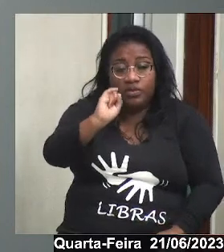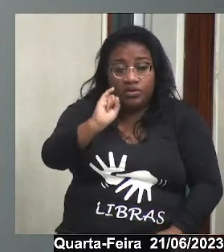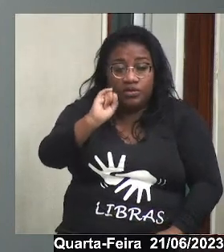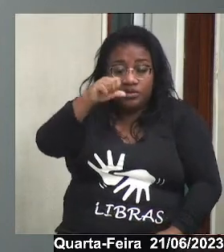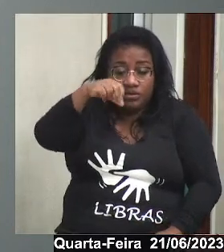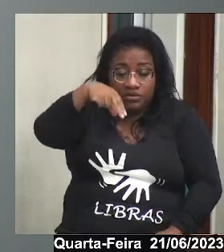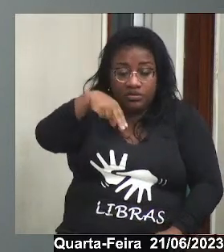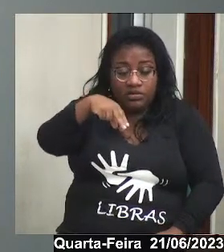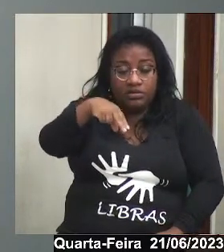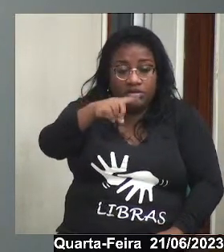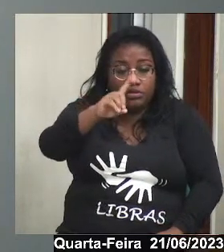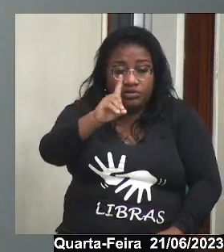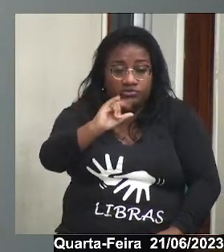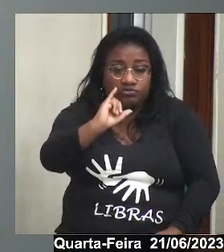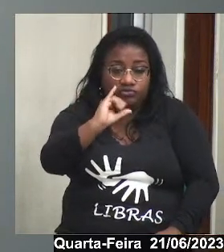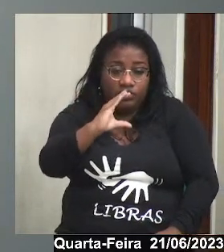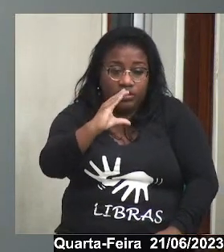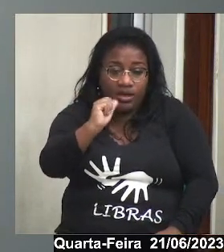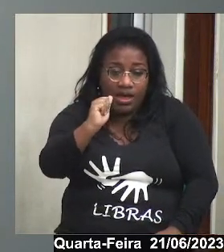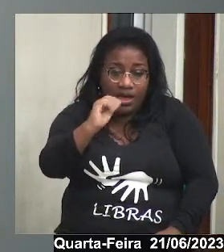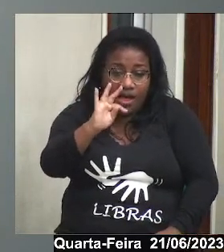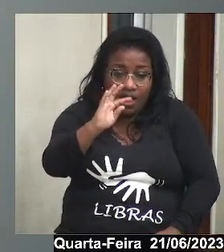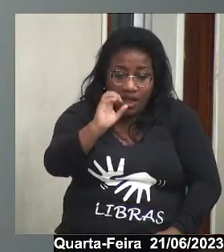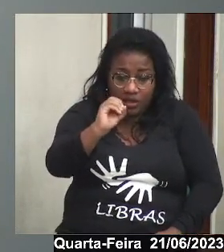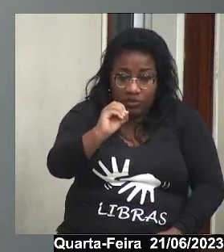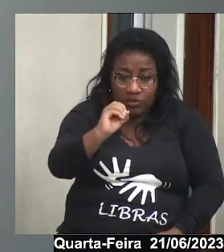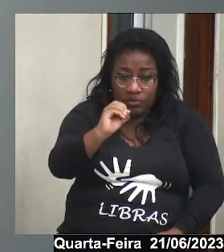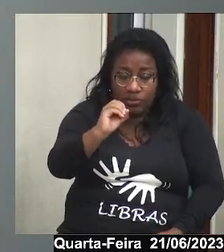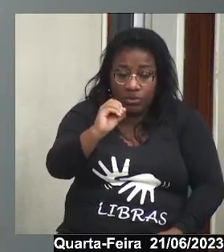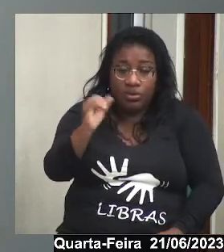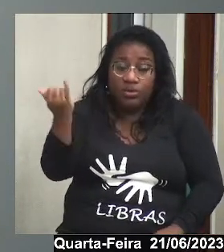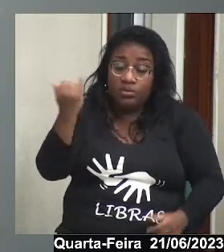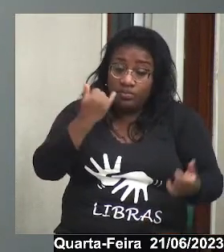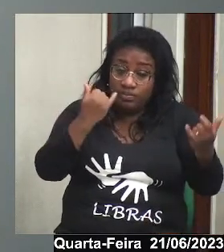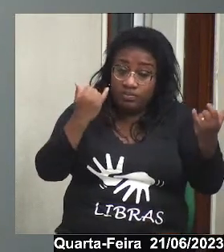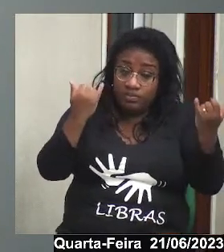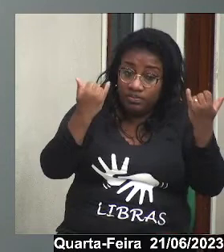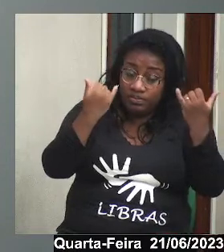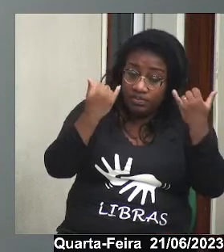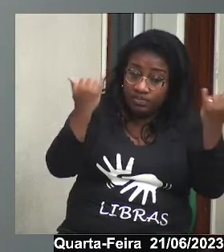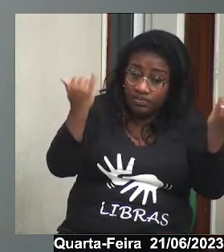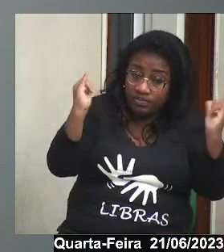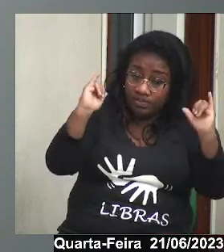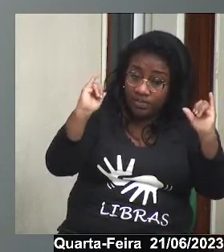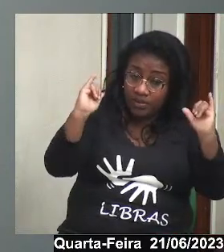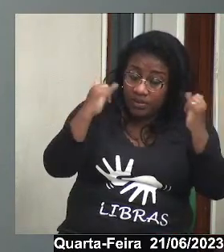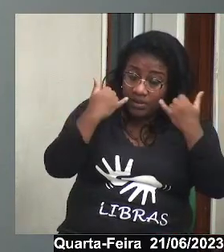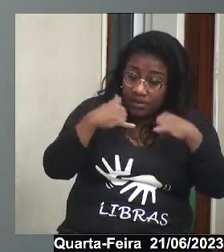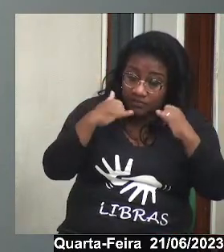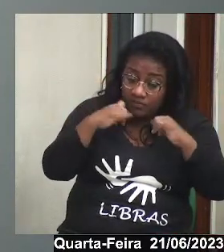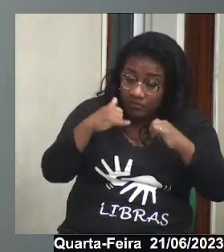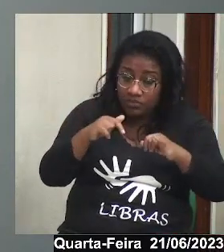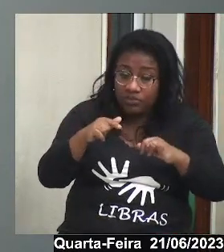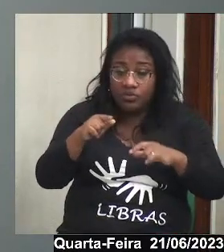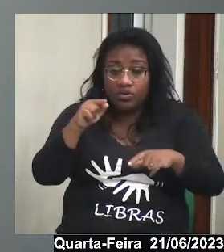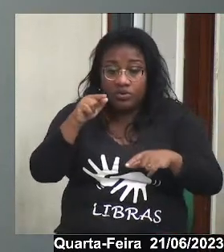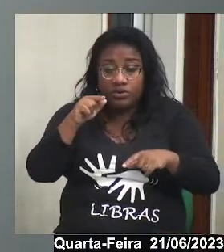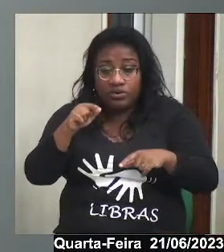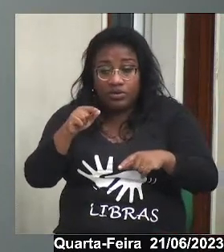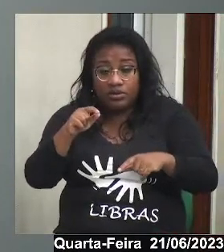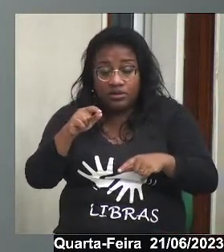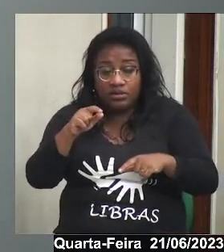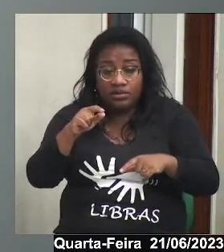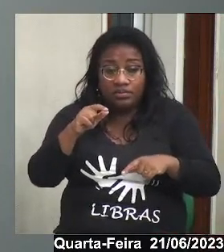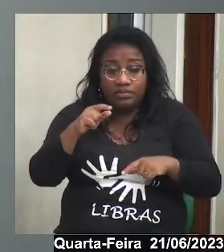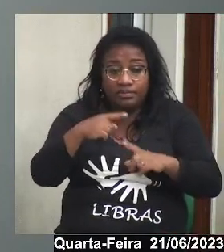E eles trouxeram a informação para mim que cerca de 90 médicos que fazem plantões aqui em Imbu